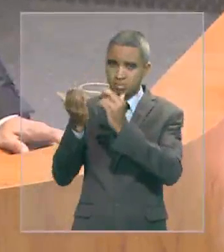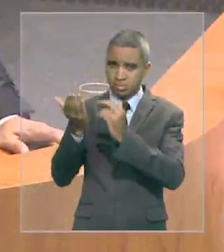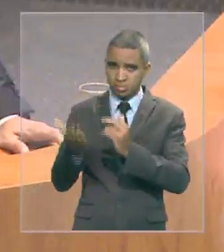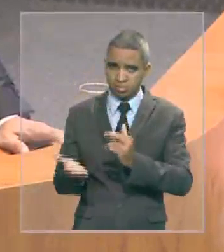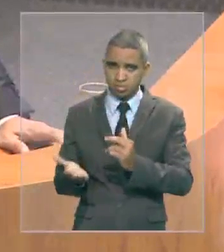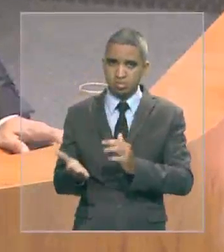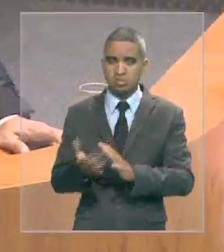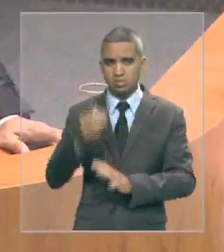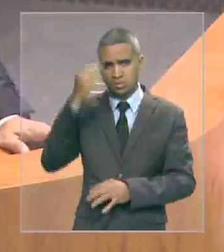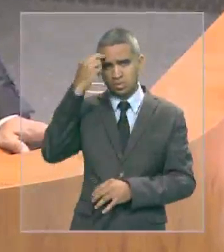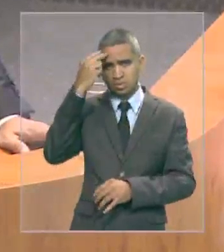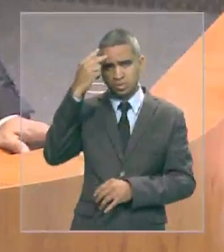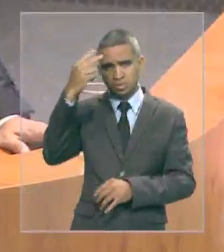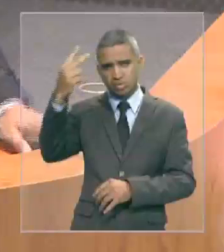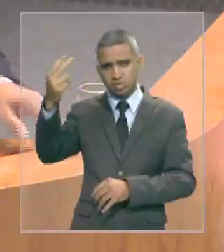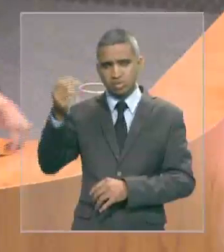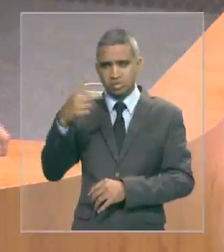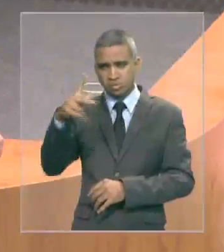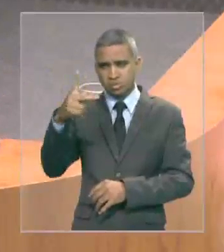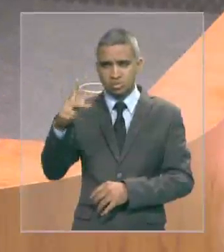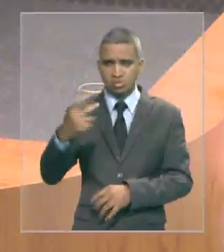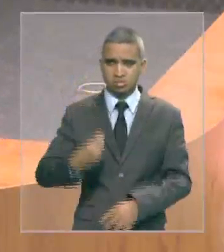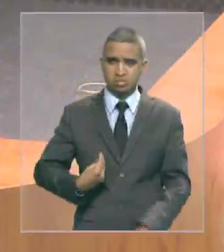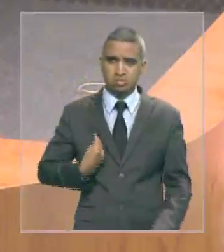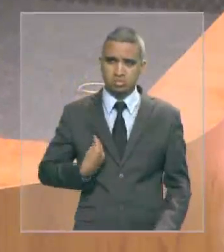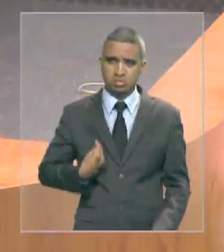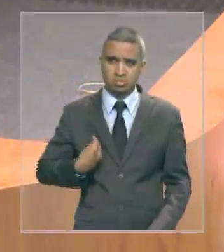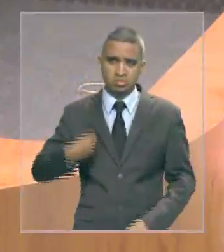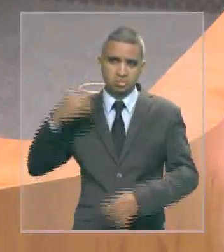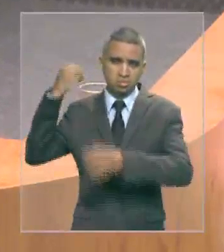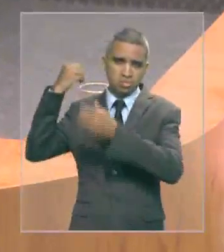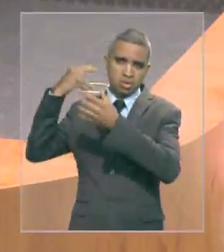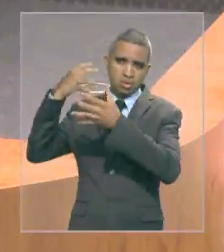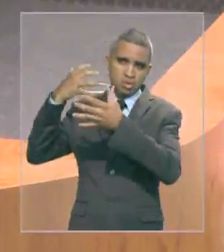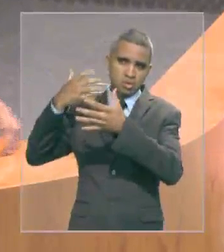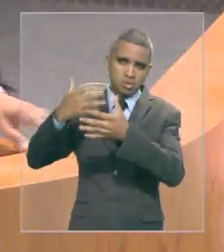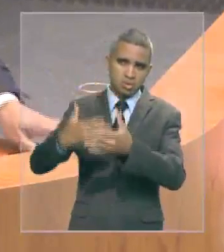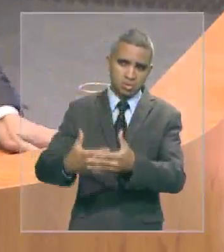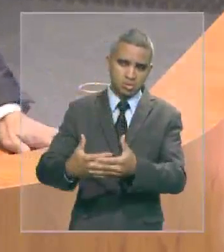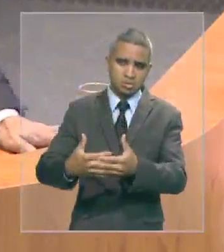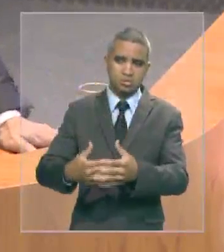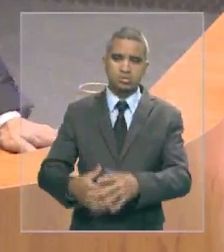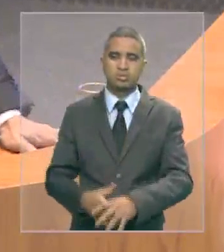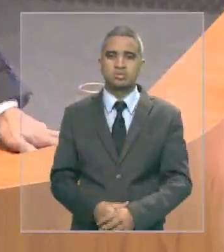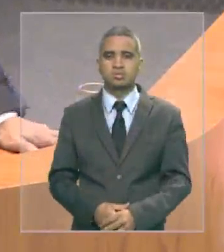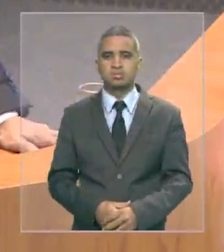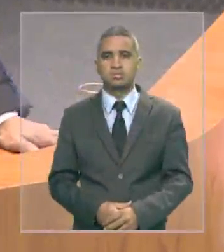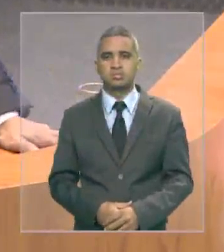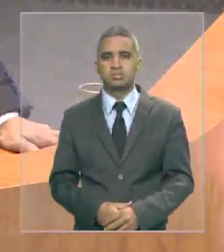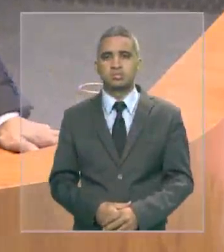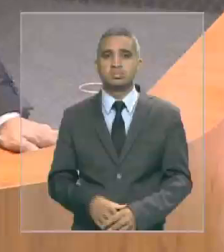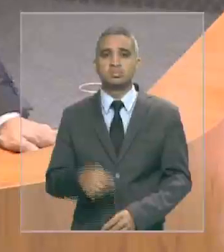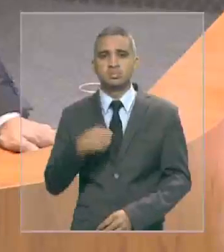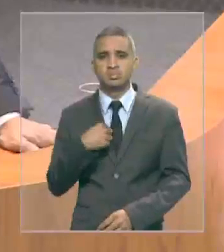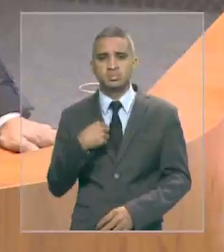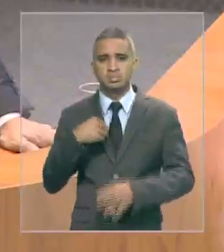vossa história e à trajetória política como constituinte, dirijo minha palavra nesse